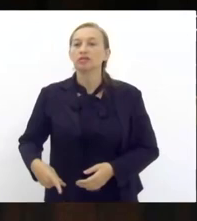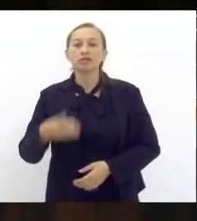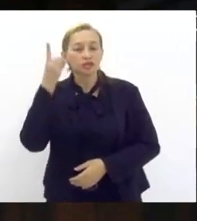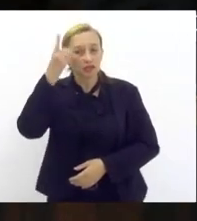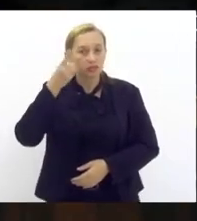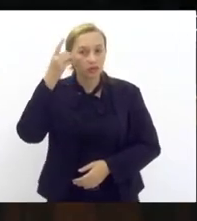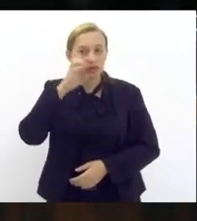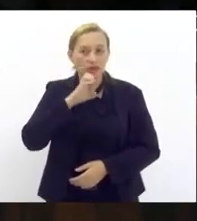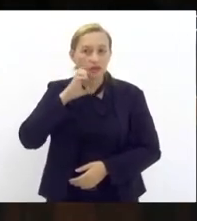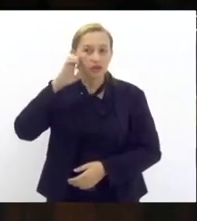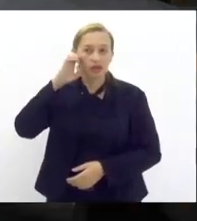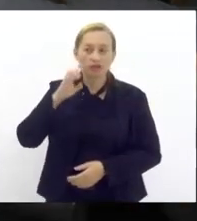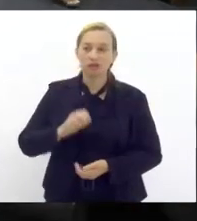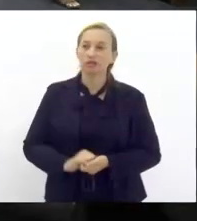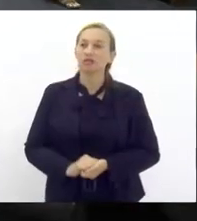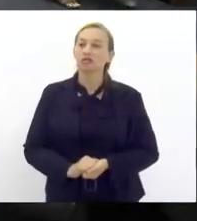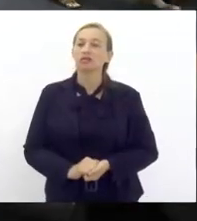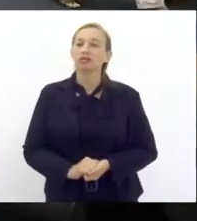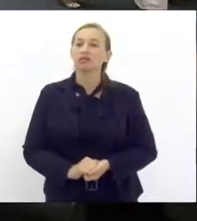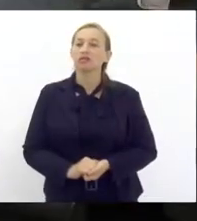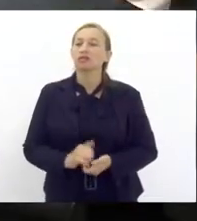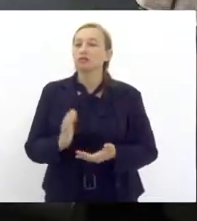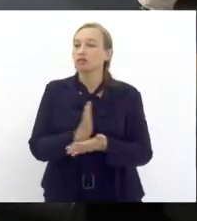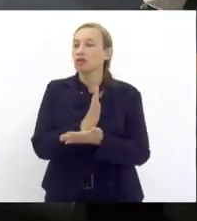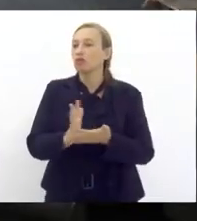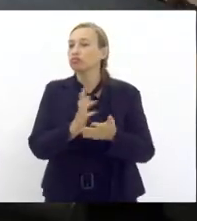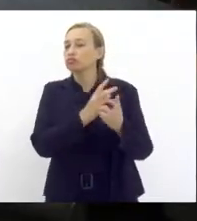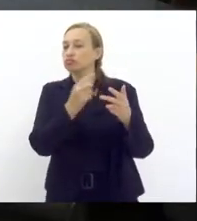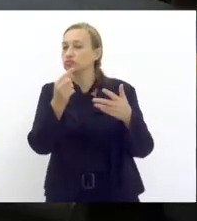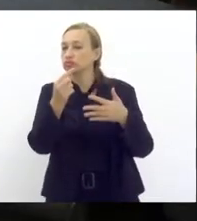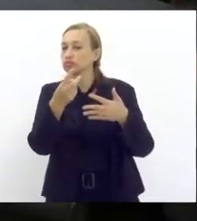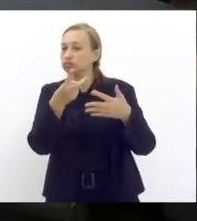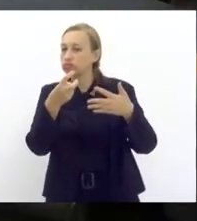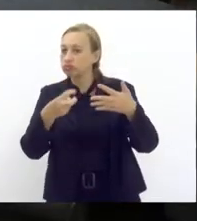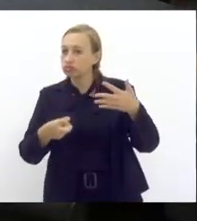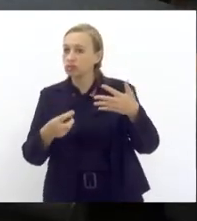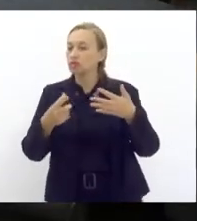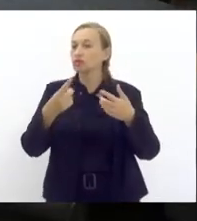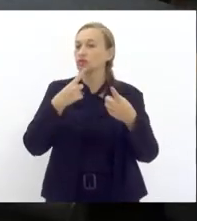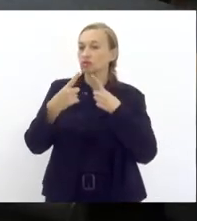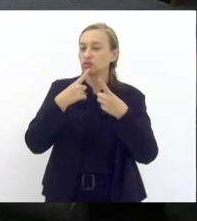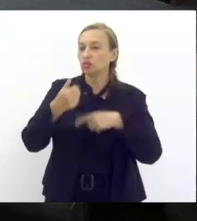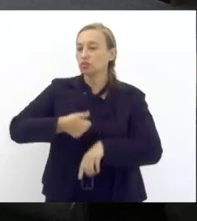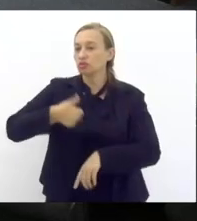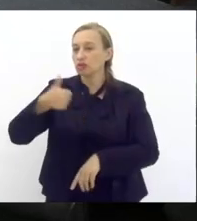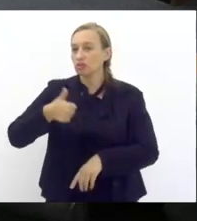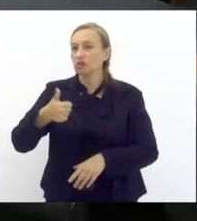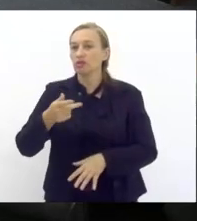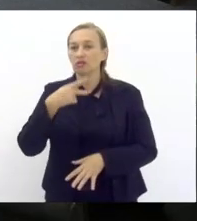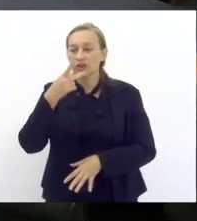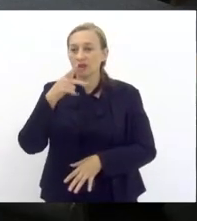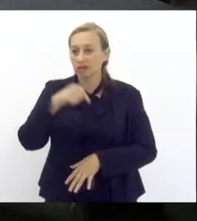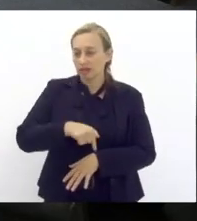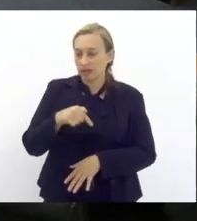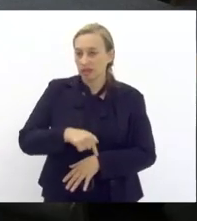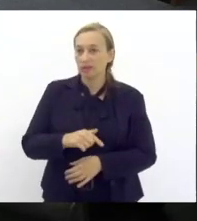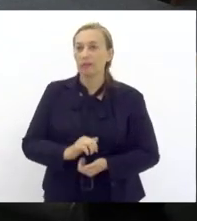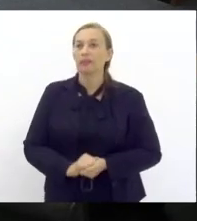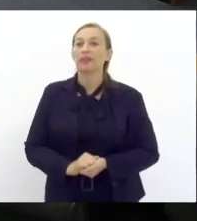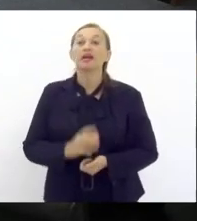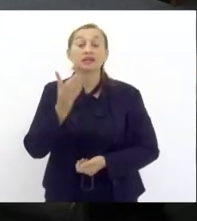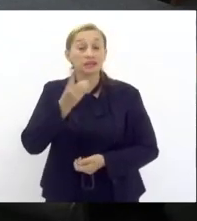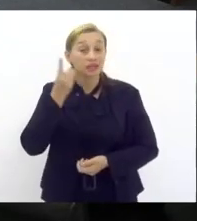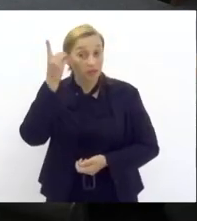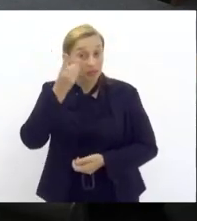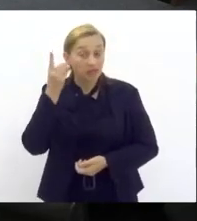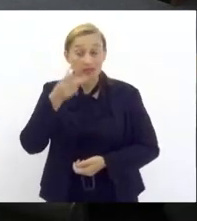Érica Takemoto. Presidenta, queria fazer algumas observações discutindo. Primeiro, foi colocado aqui, foi falado por deputados